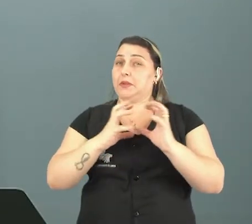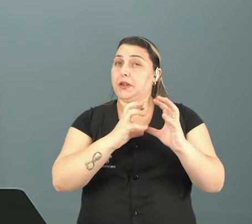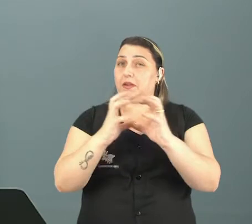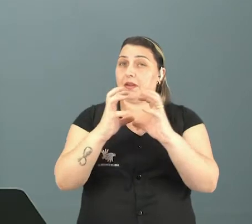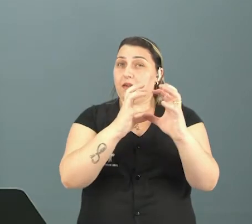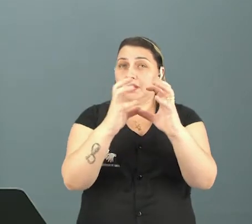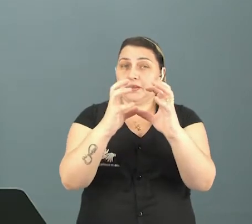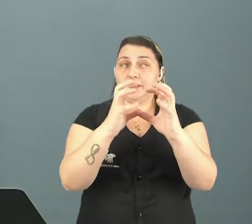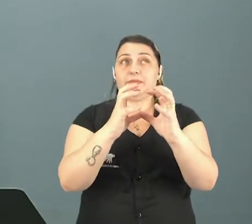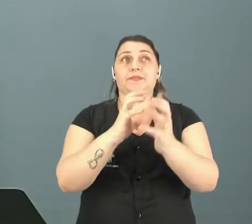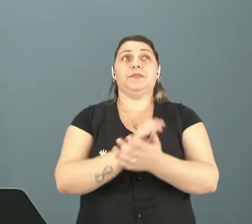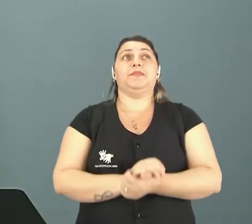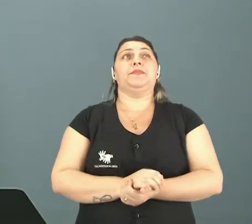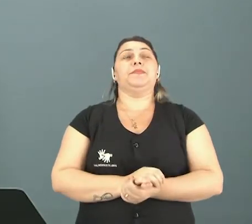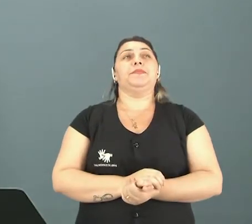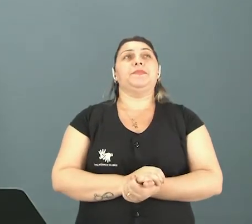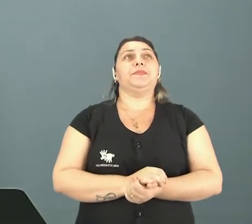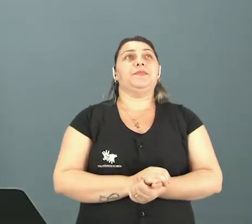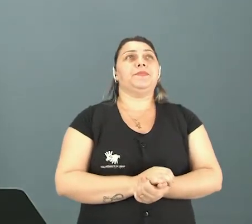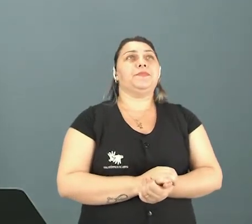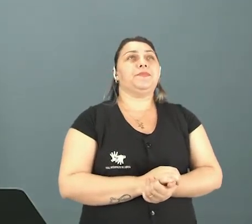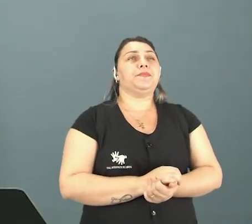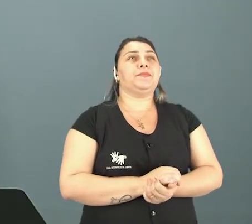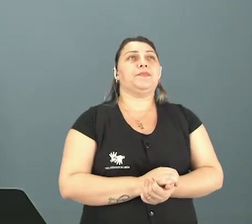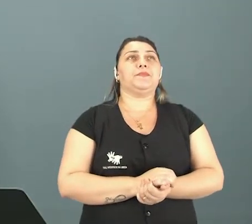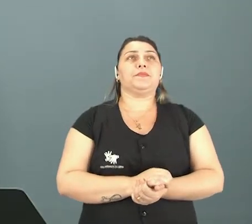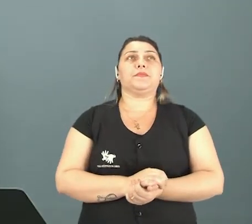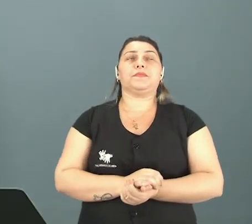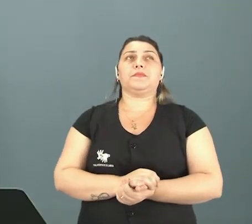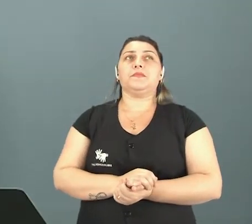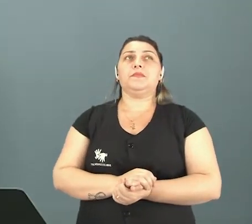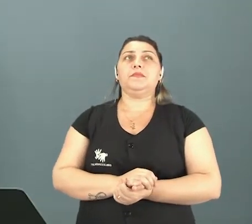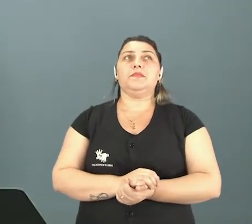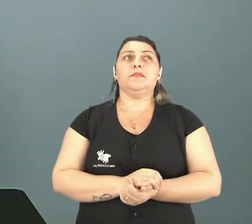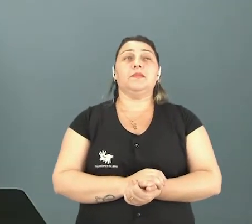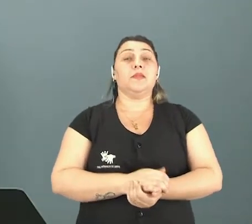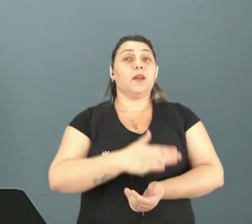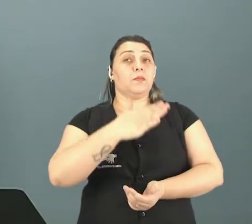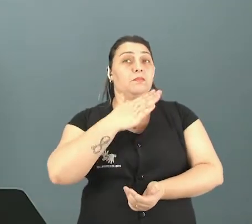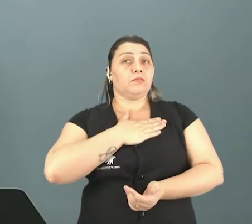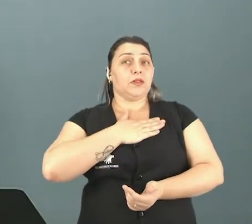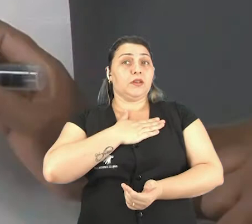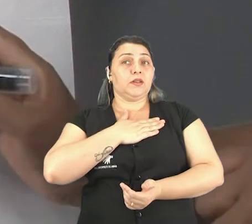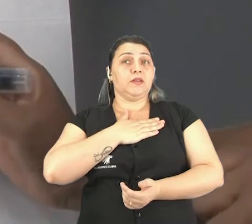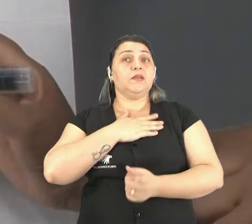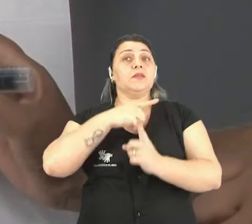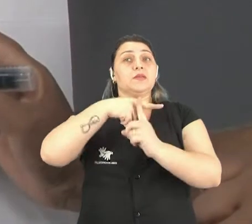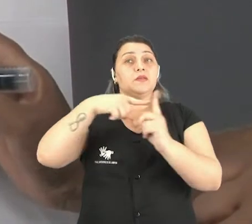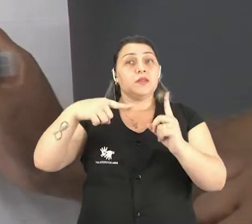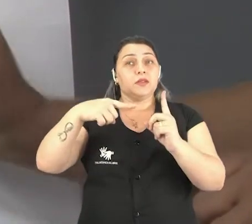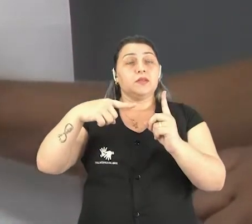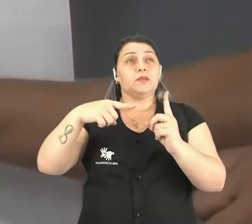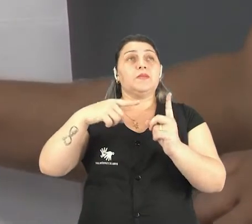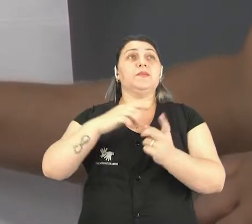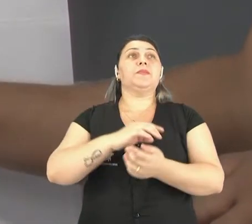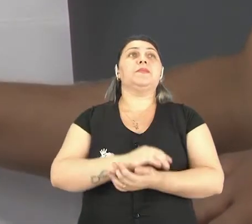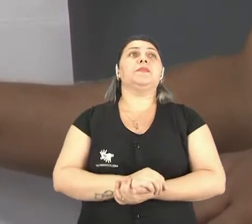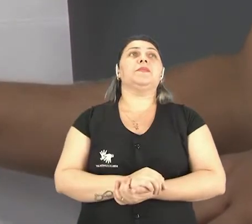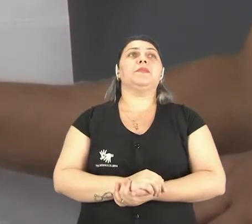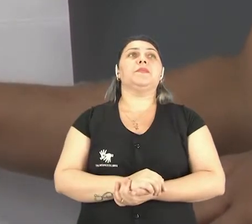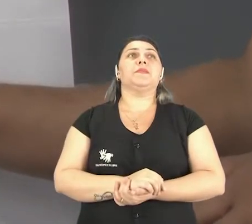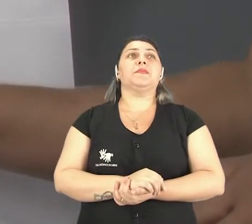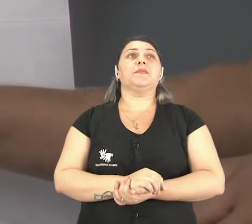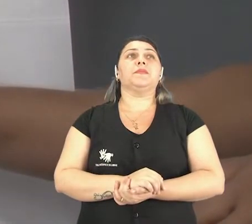Para apaziguar as coisas. E aí, ele disse, não, o meu eu divido. Vou cortar,